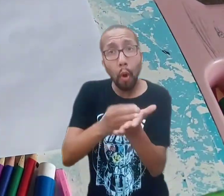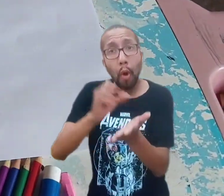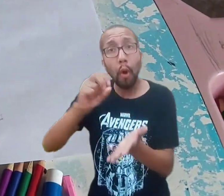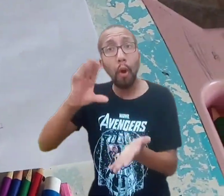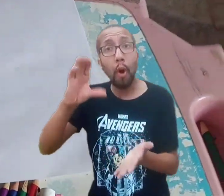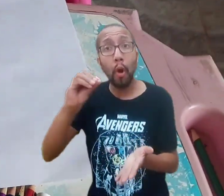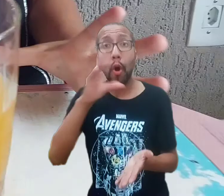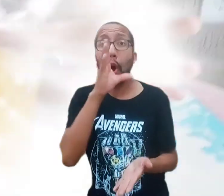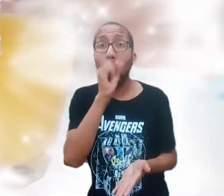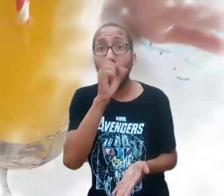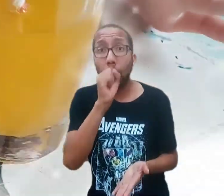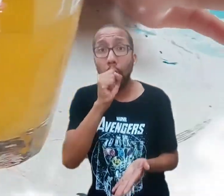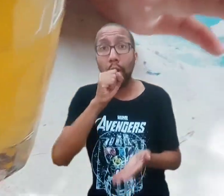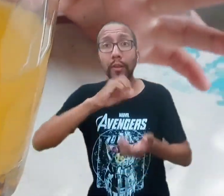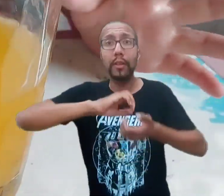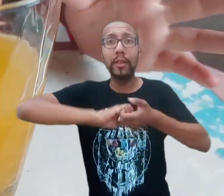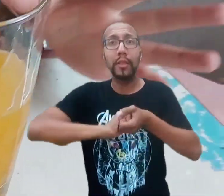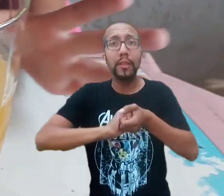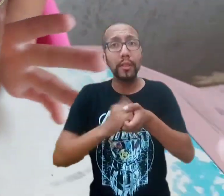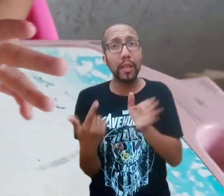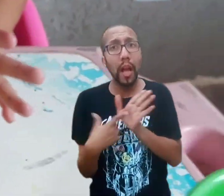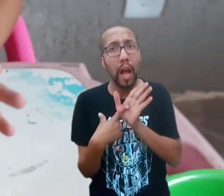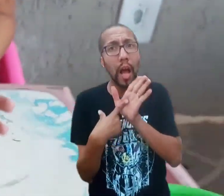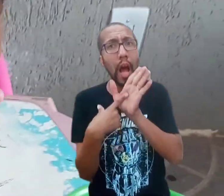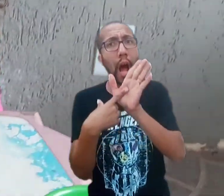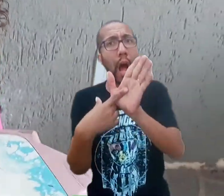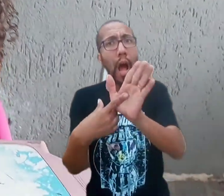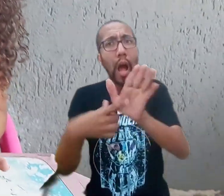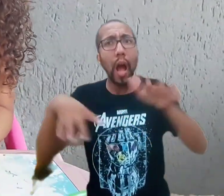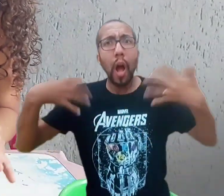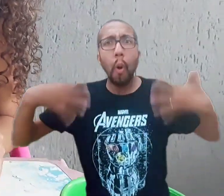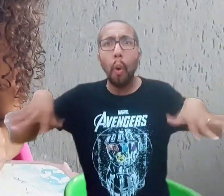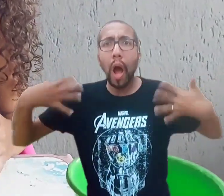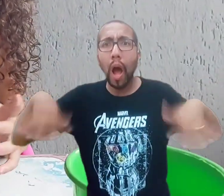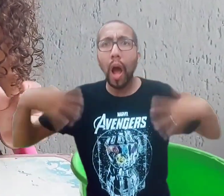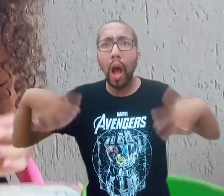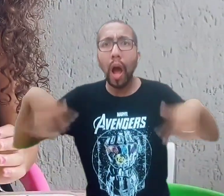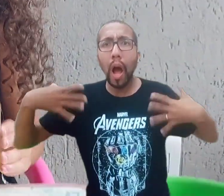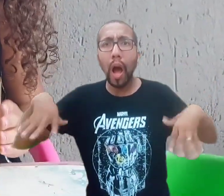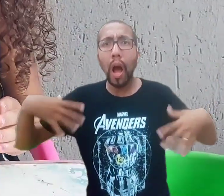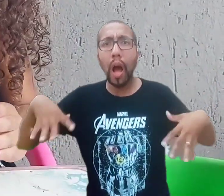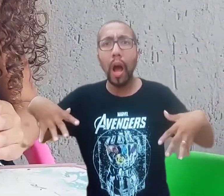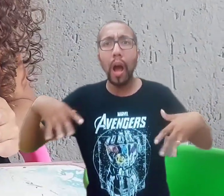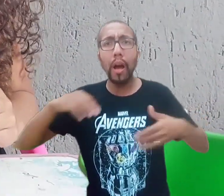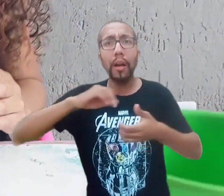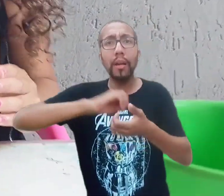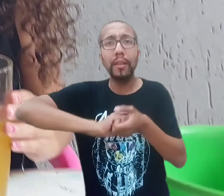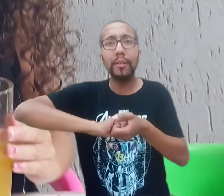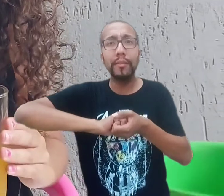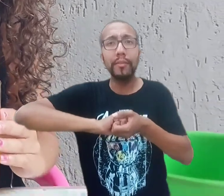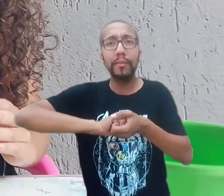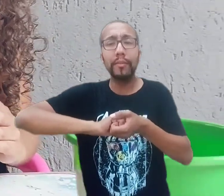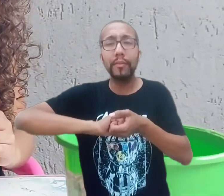laranja. Oh, já apareceu o suco. Agora eu vou beber. Vai ser bom.